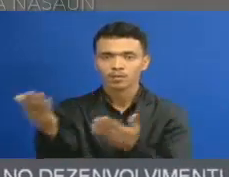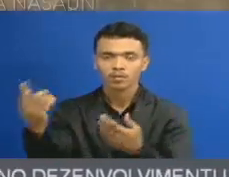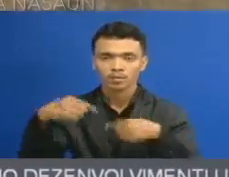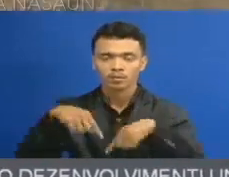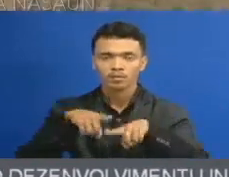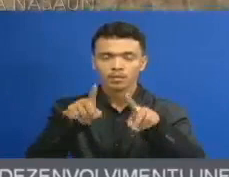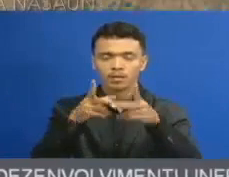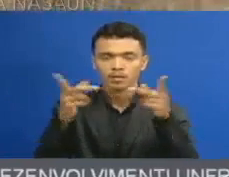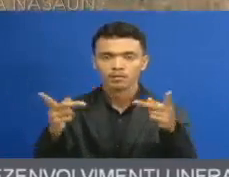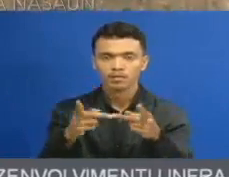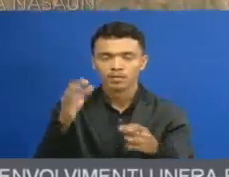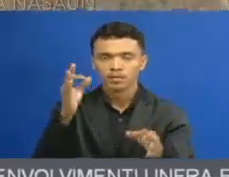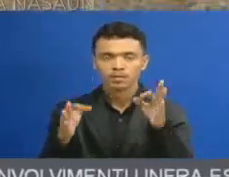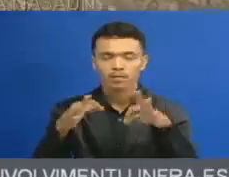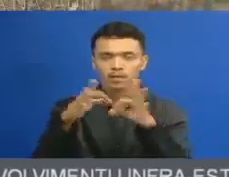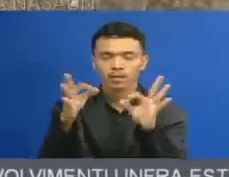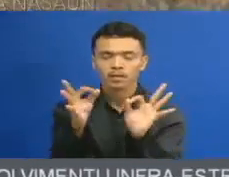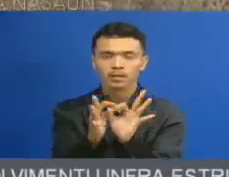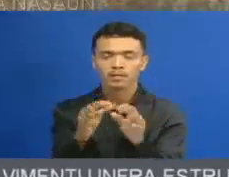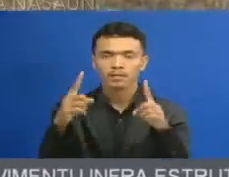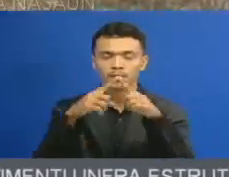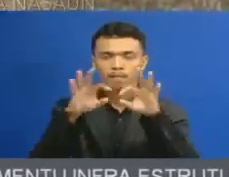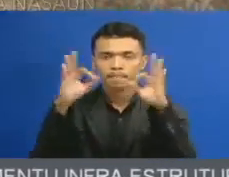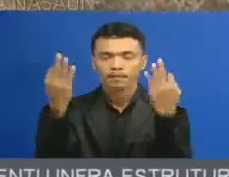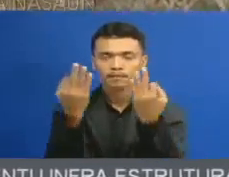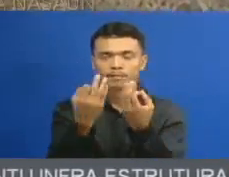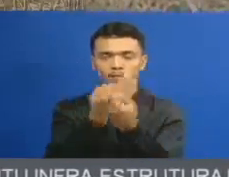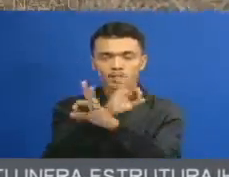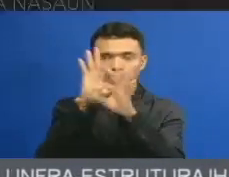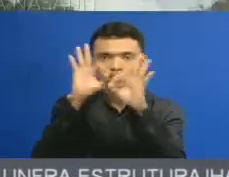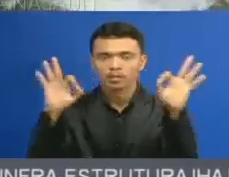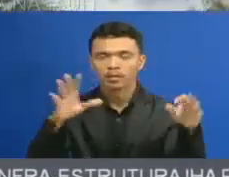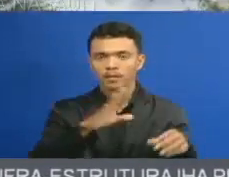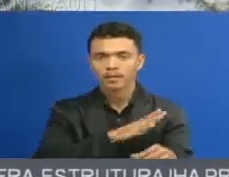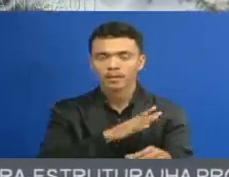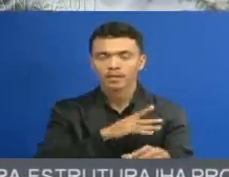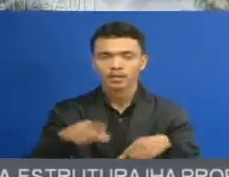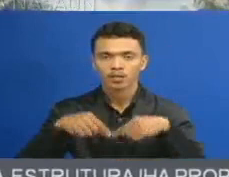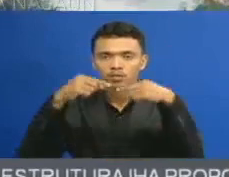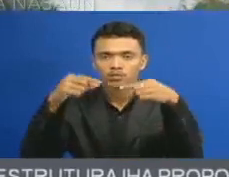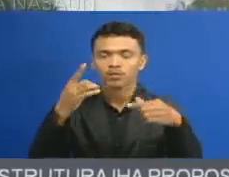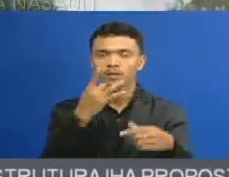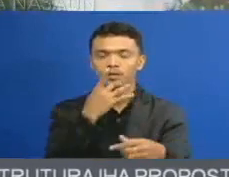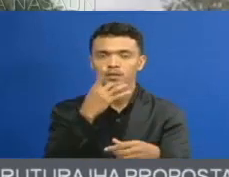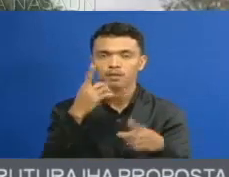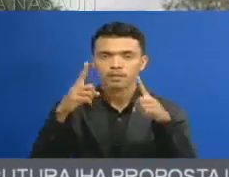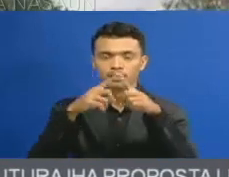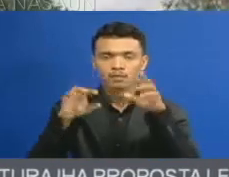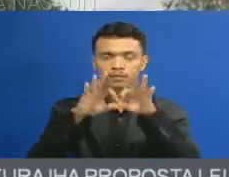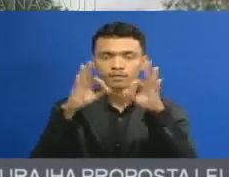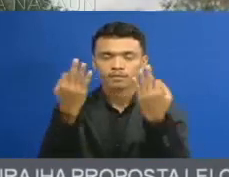terreno. Enquanto instalação cabo ba uma kain, conclui ona, Reindet fornece lina eletricidade